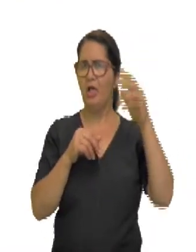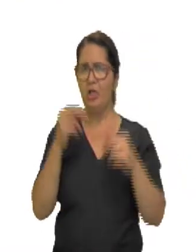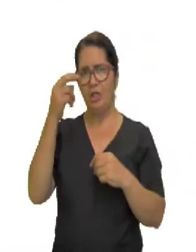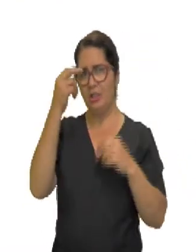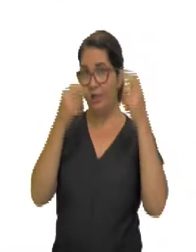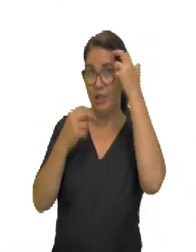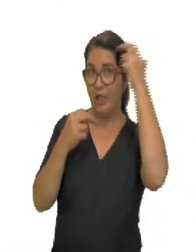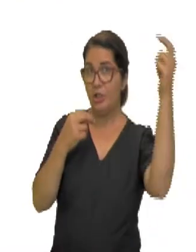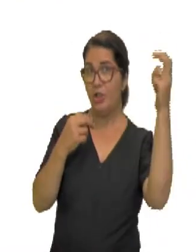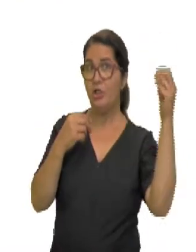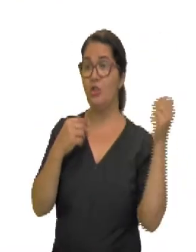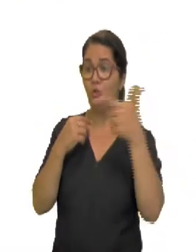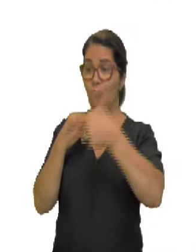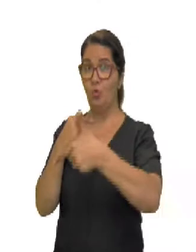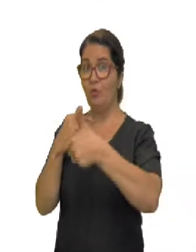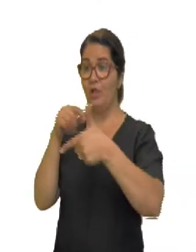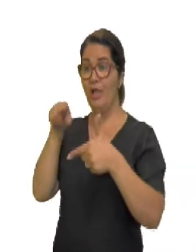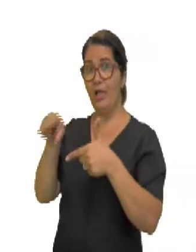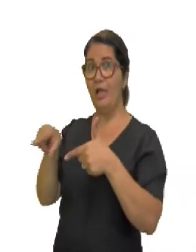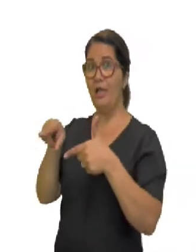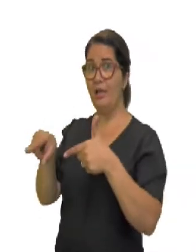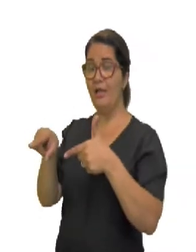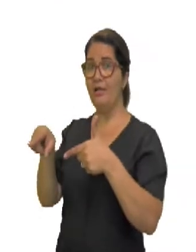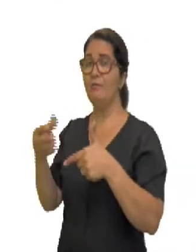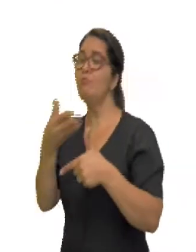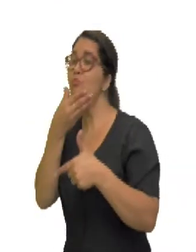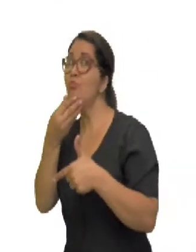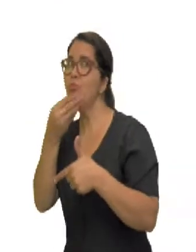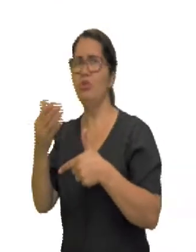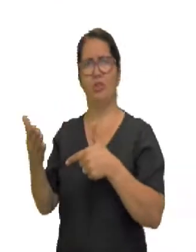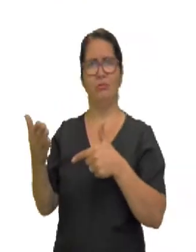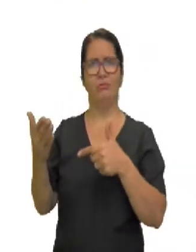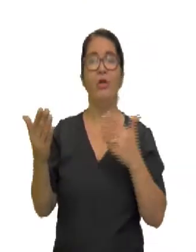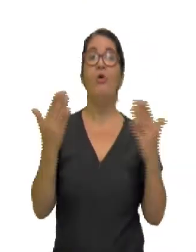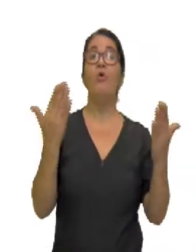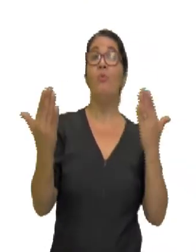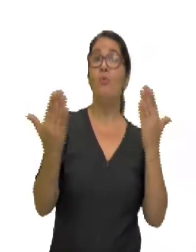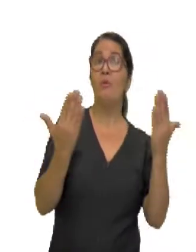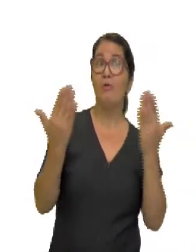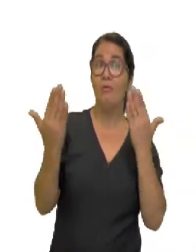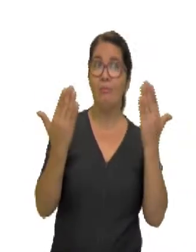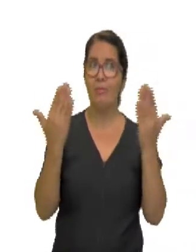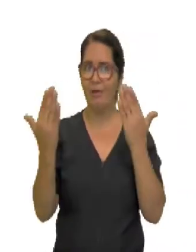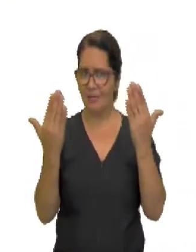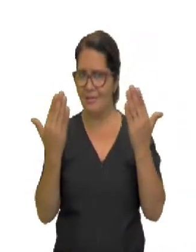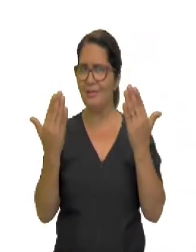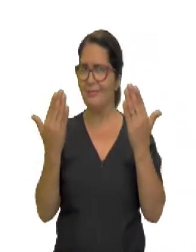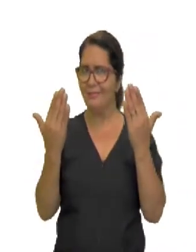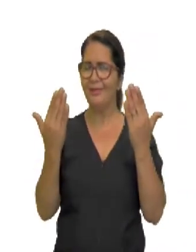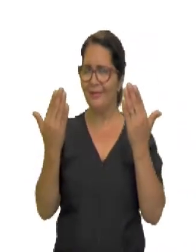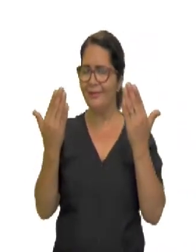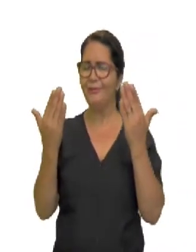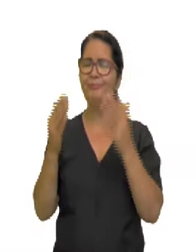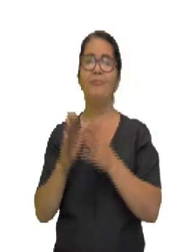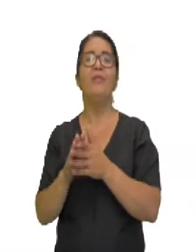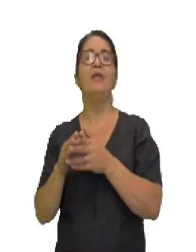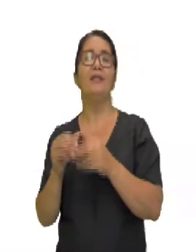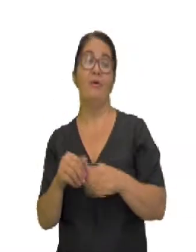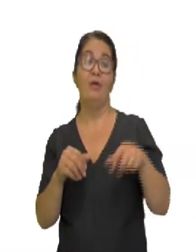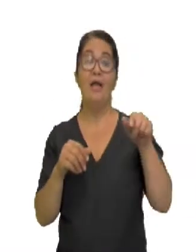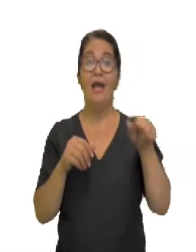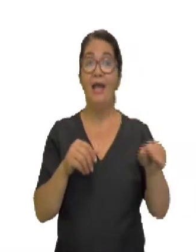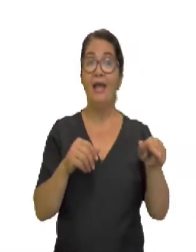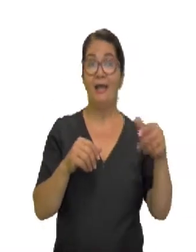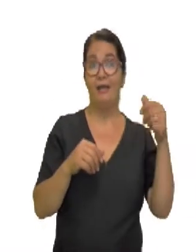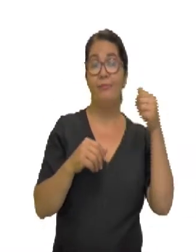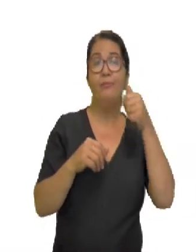temos também que, porque teve uma comparação entre duas pessoas, não é mesmo? A Maria Luísa e o João, só